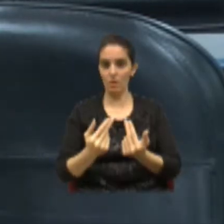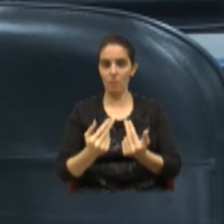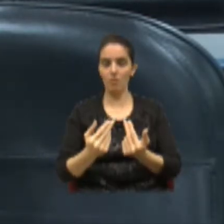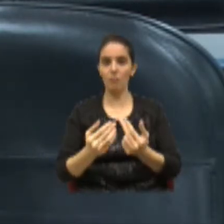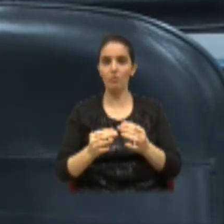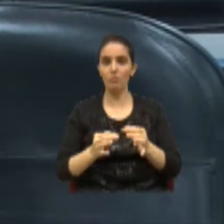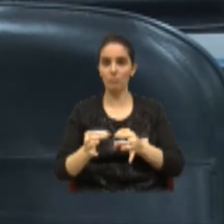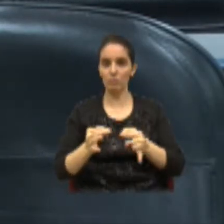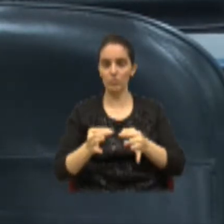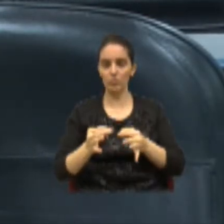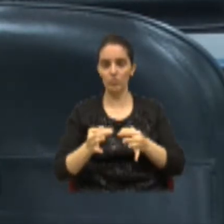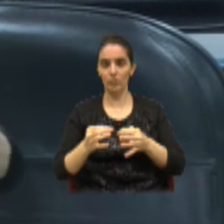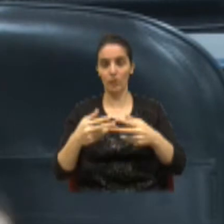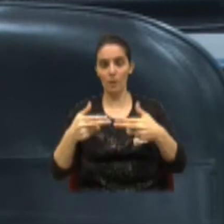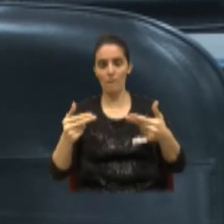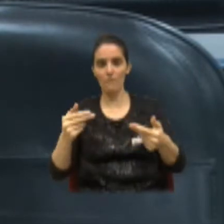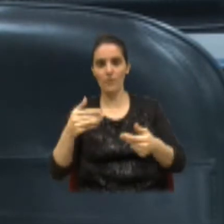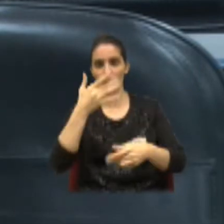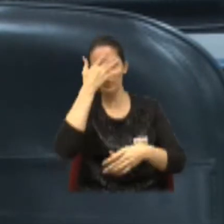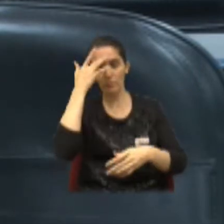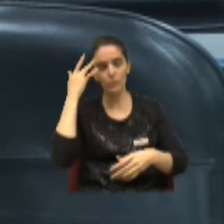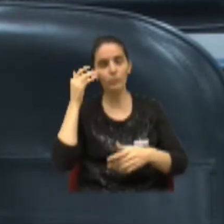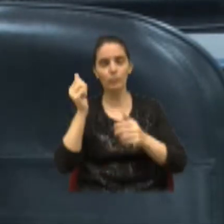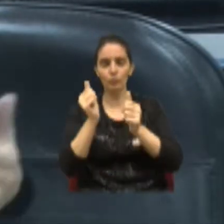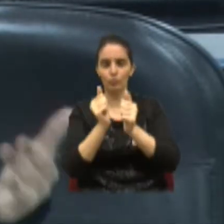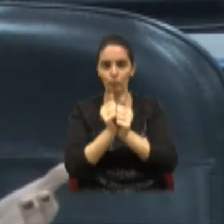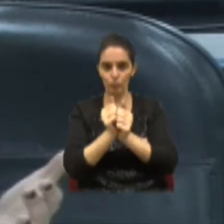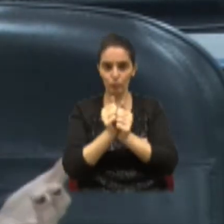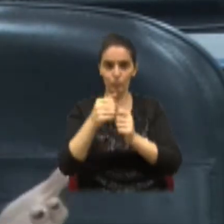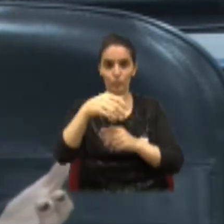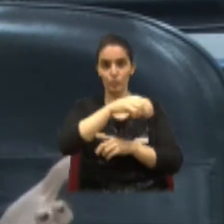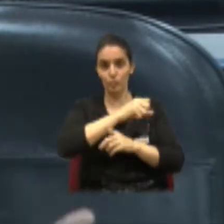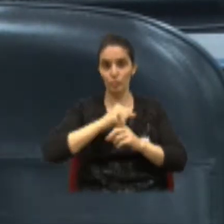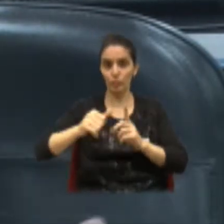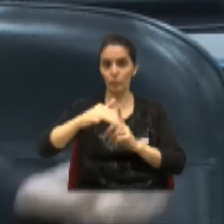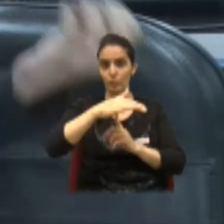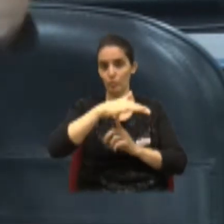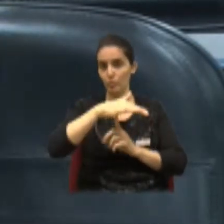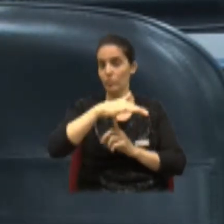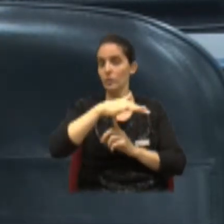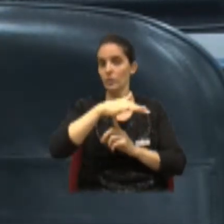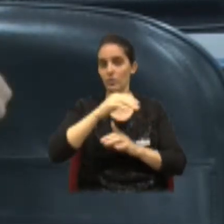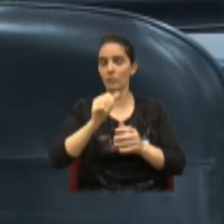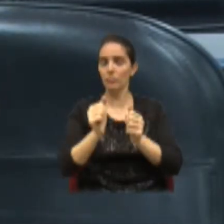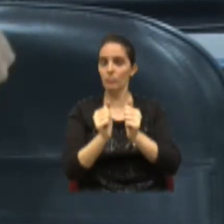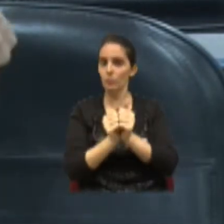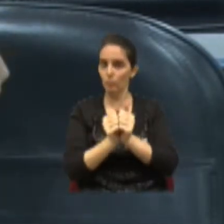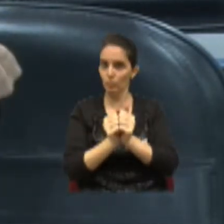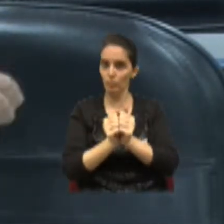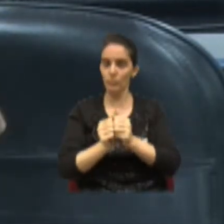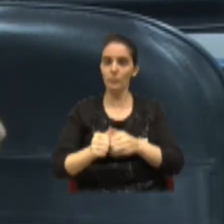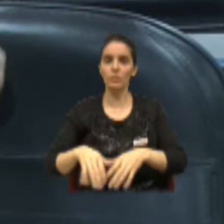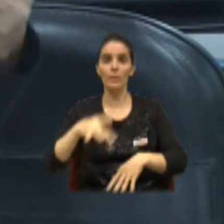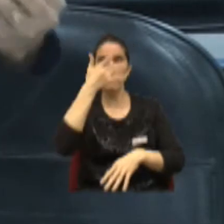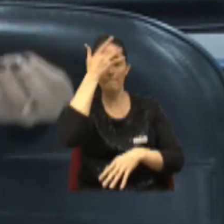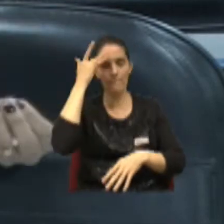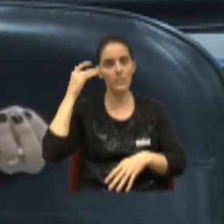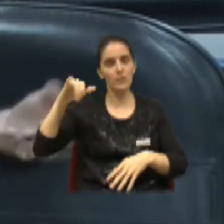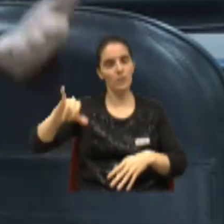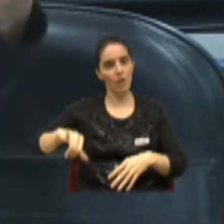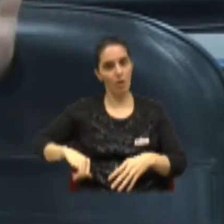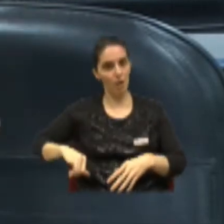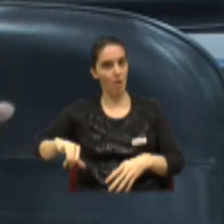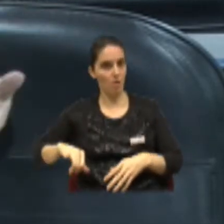várias mãos, com muitas pessoas participando, com sociedade civil participando, com as pessoas que sofrem esse tipo de